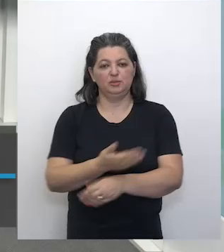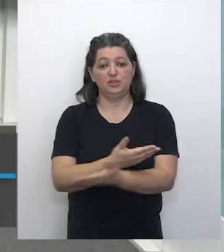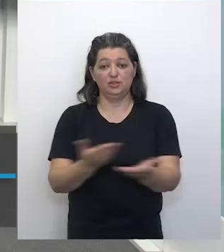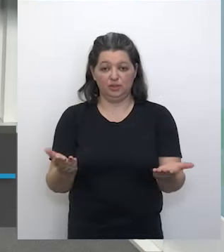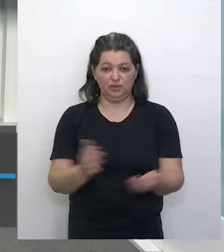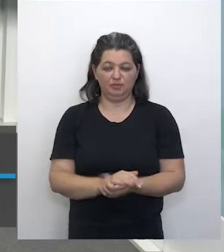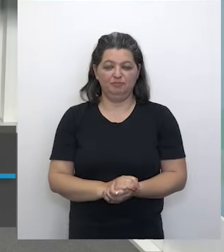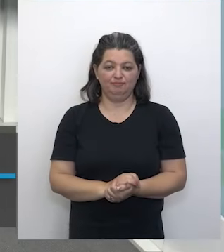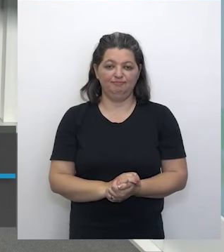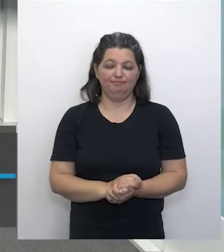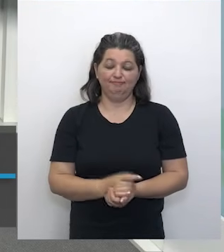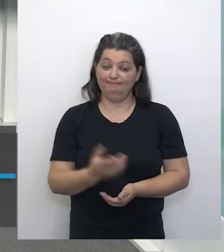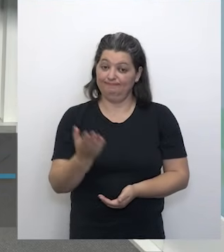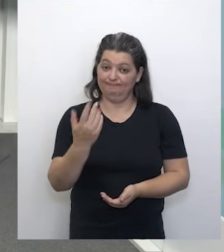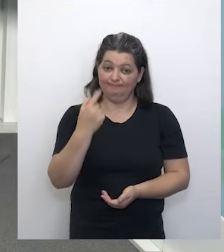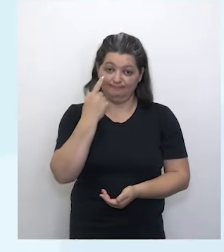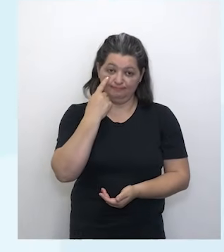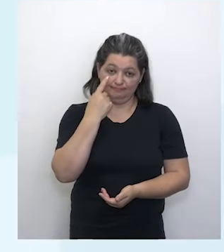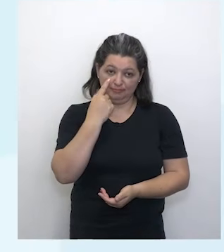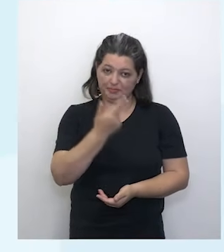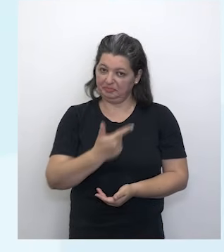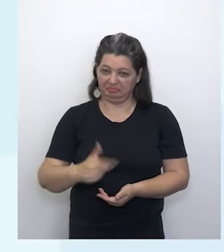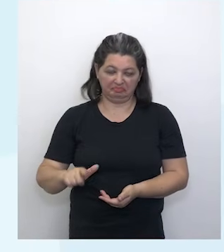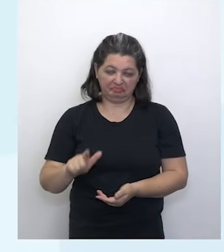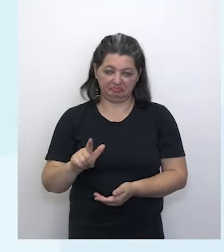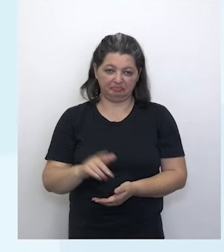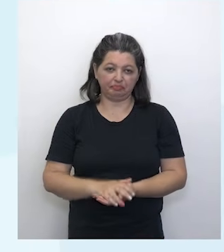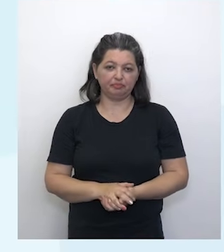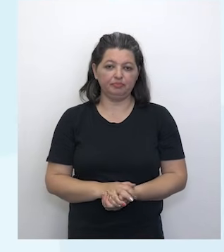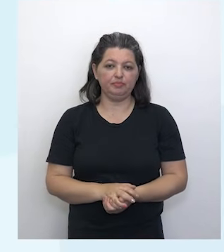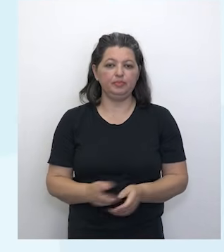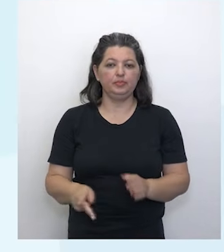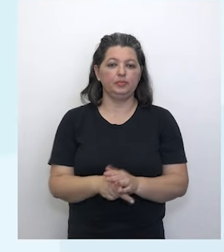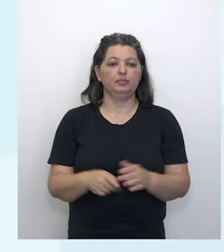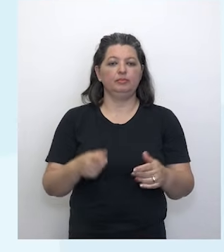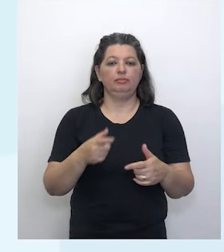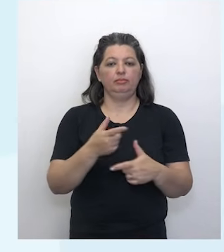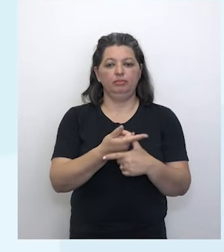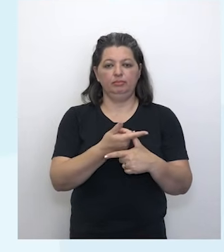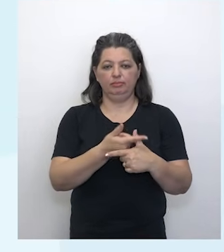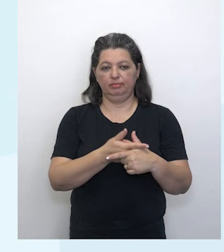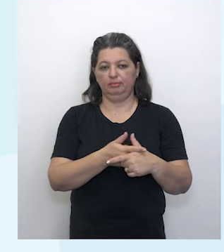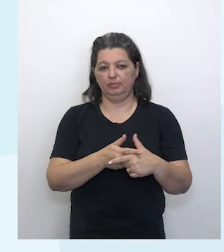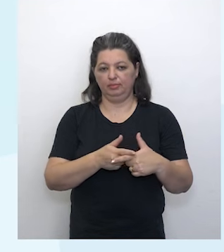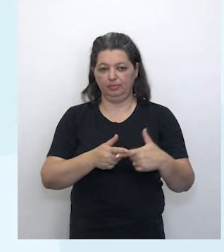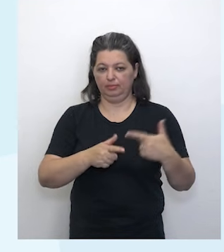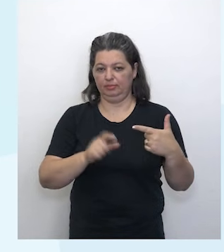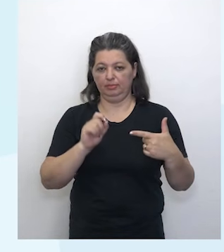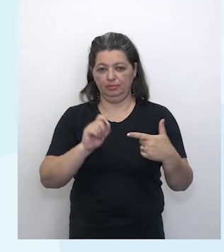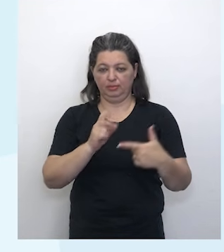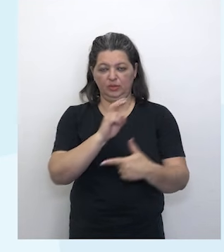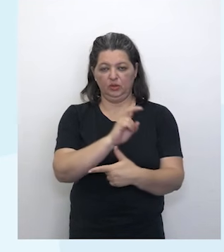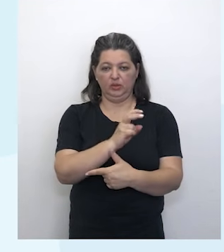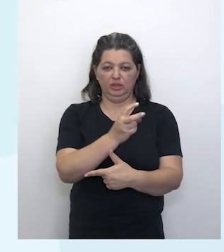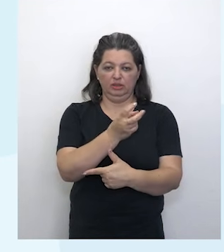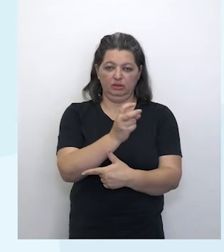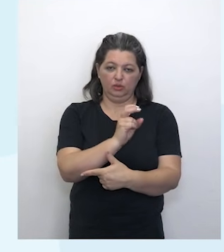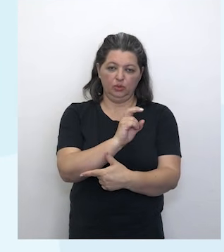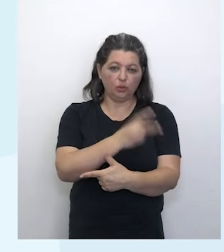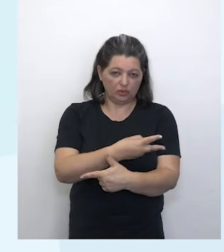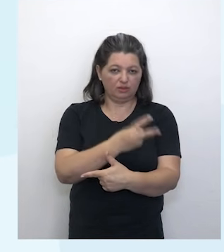Vivi. Vamos lá, então. De novo, eu não sei de cabeça quem é a raiz quadrada de 256. É o número vezes ele mesmo